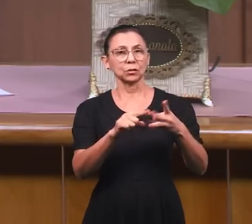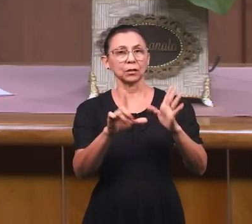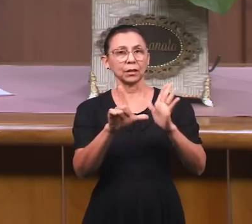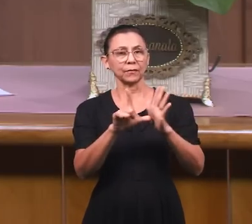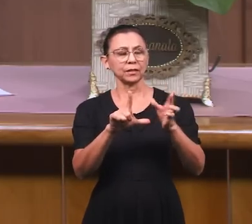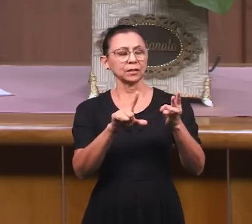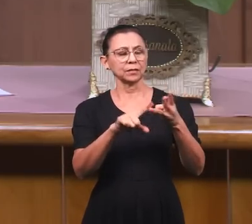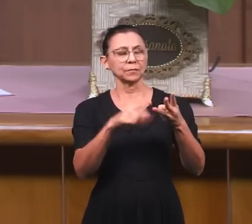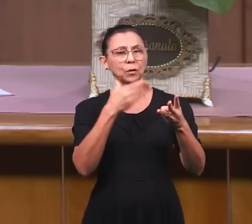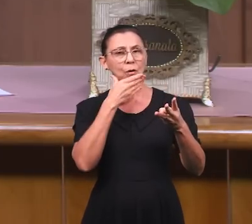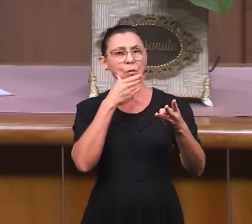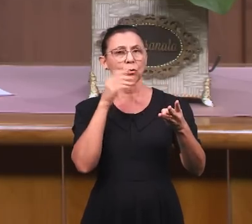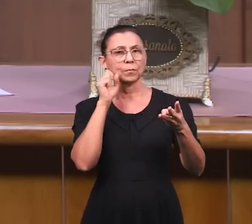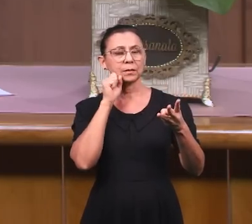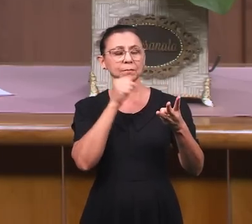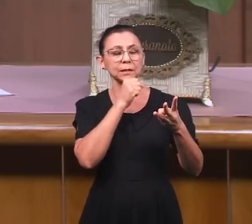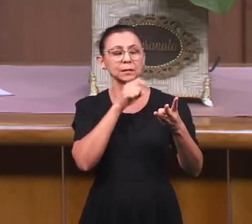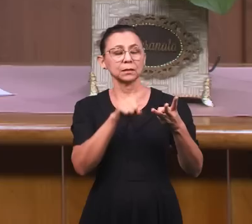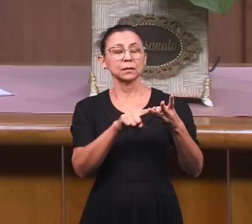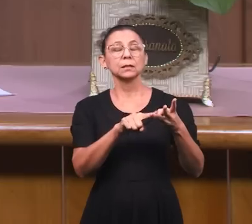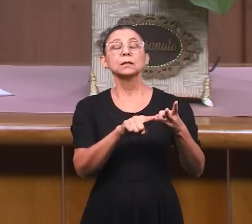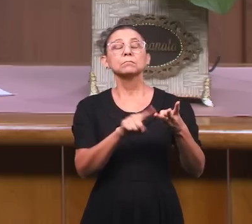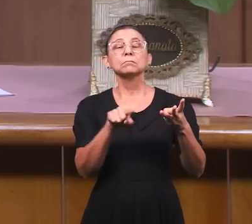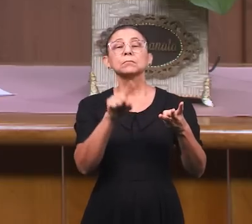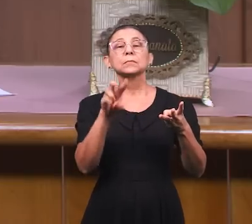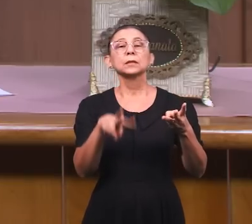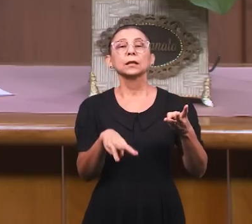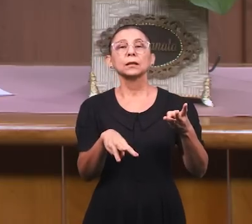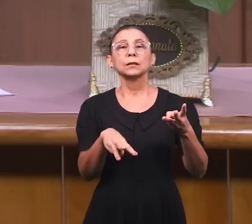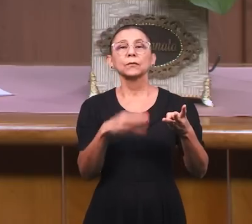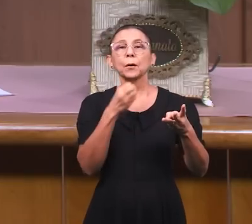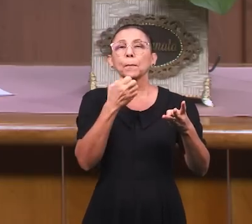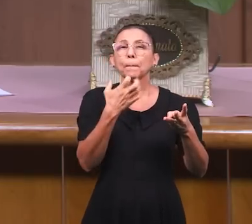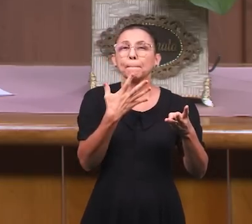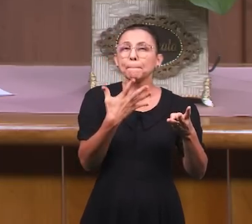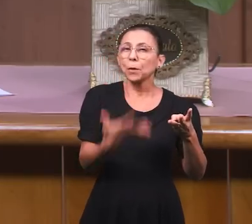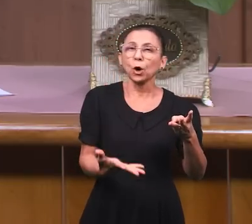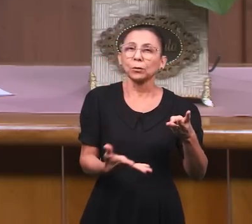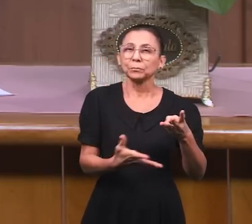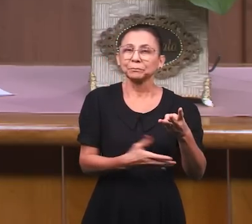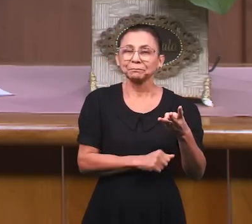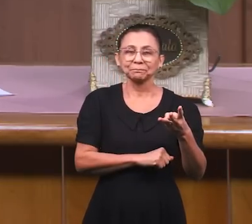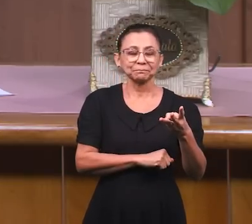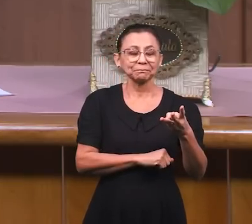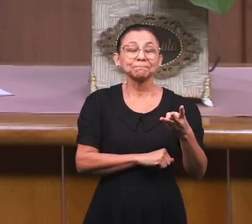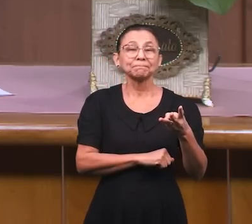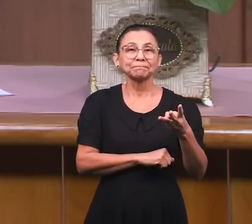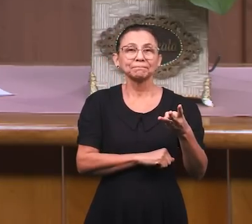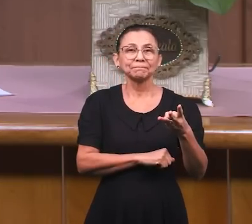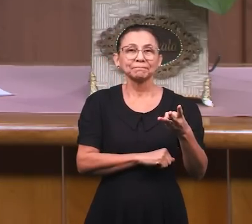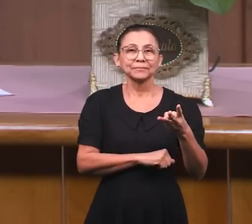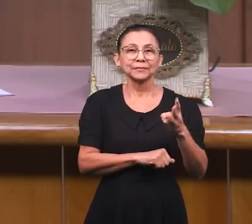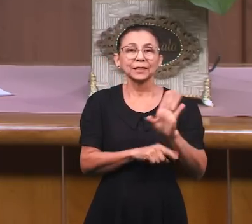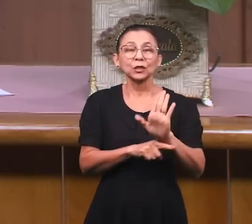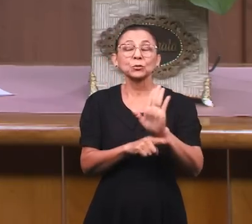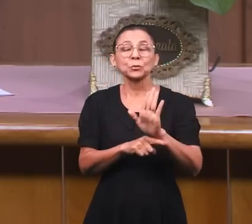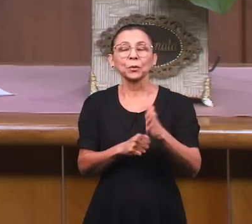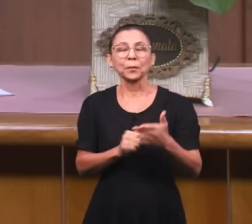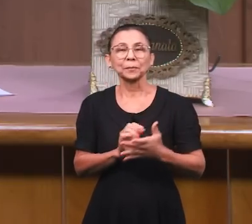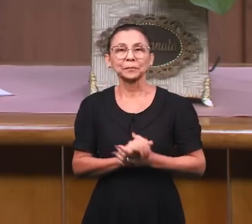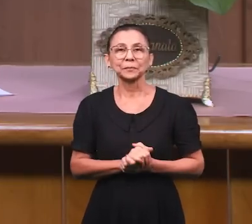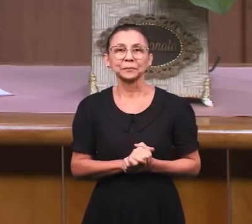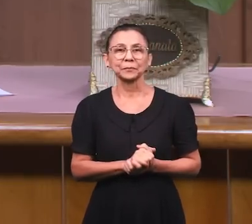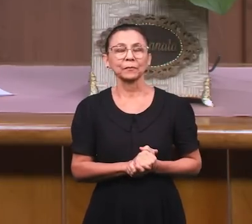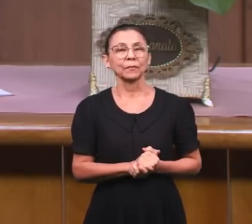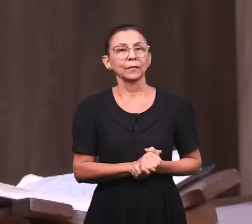o samaritano, foi exatamente o próximo diante daquele que caiu na mão dos salteadores? E aquele